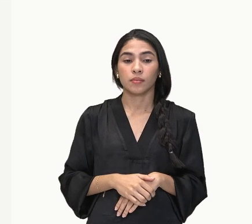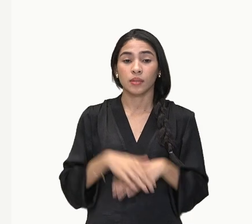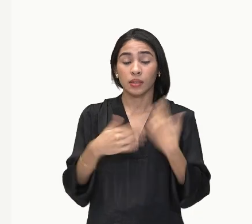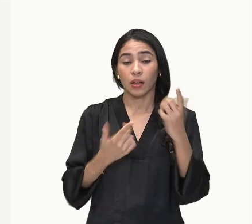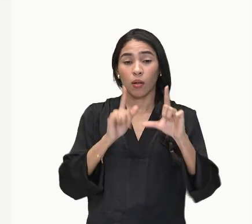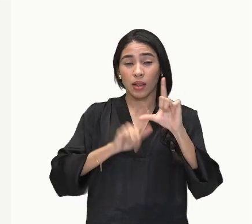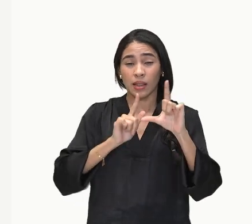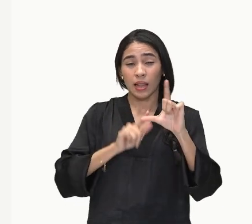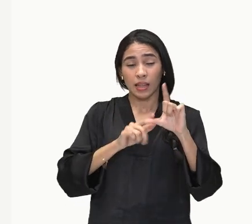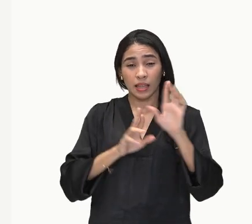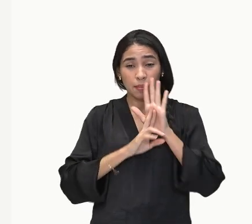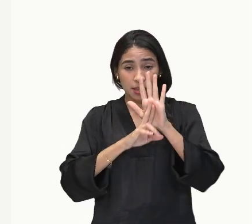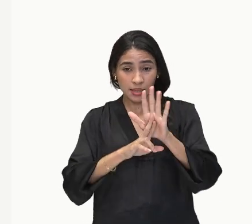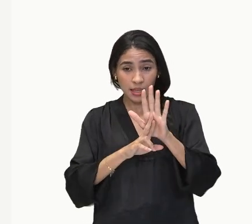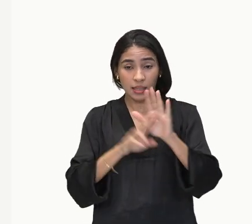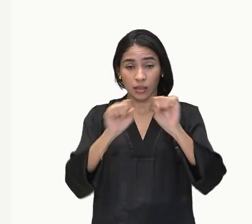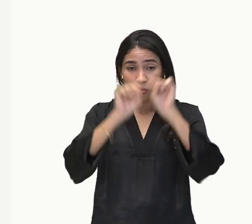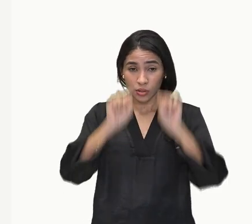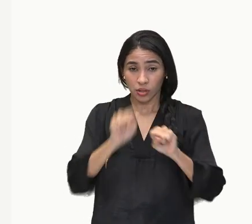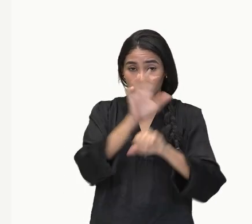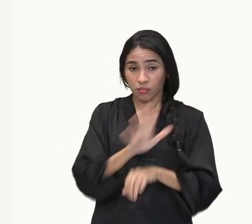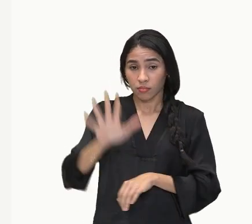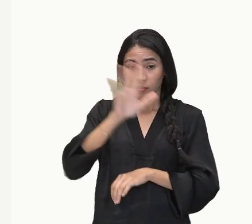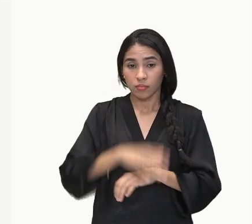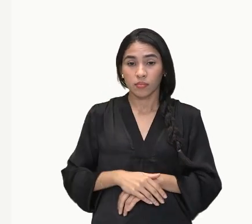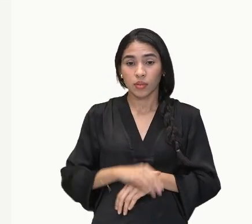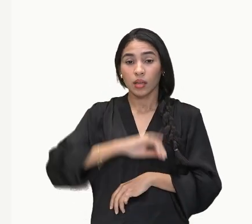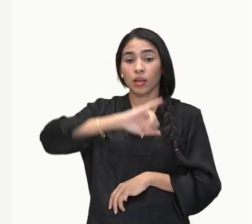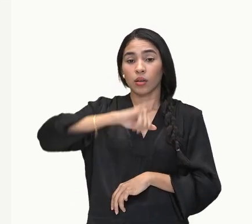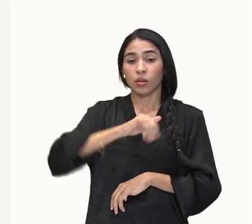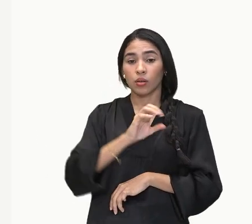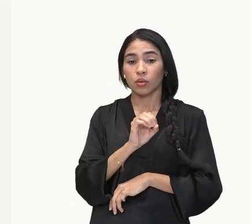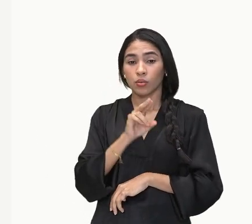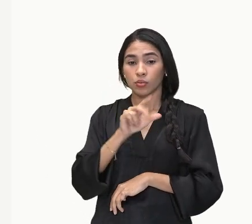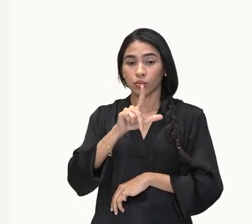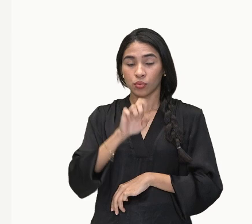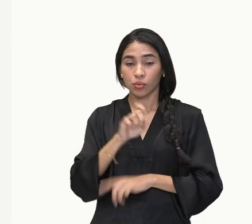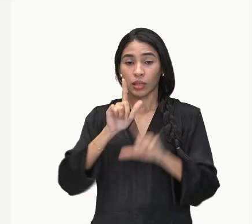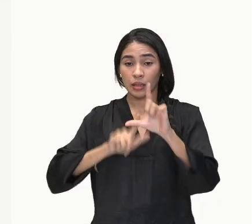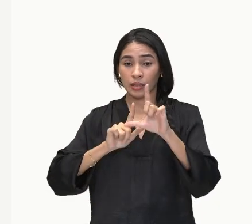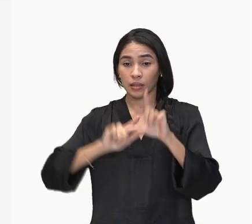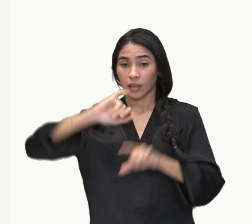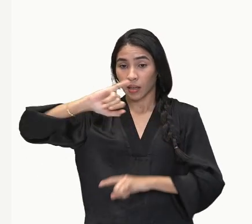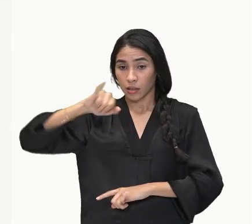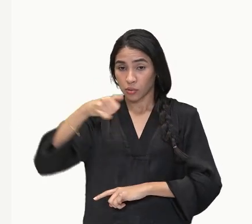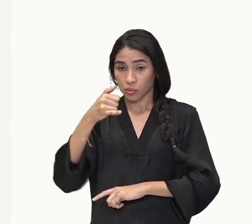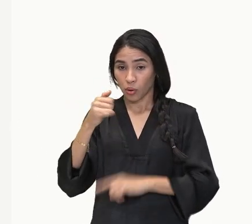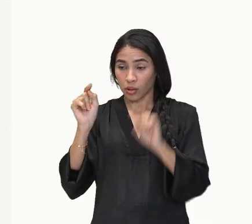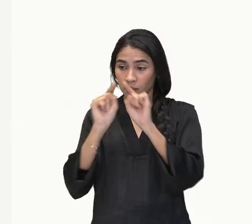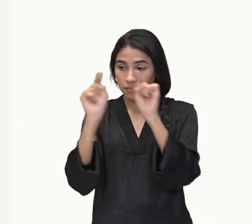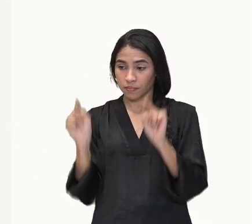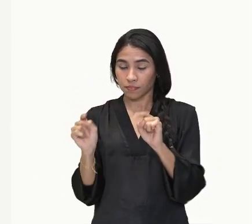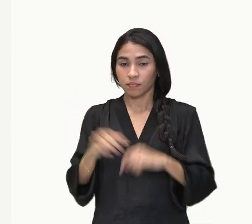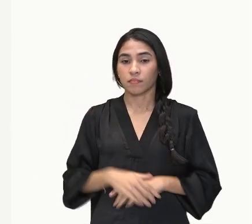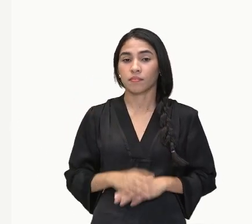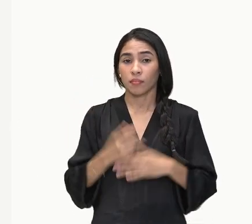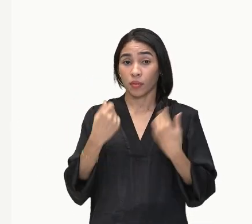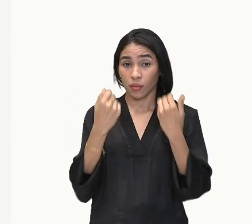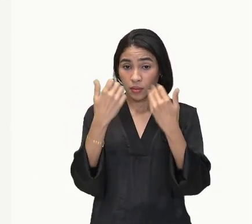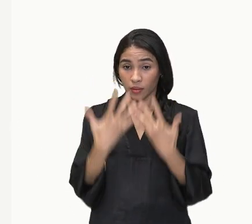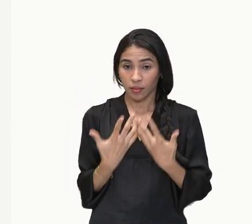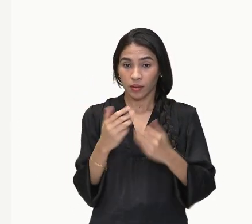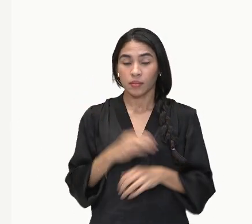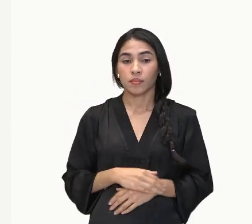sistema internacional, ela é medida em Joule, né, que tem essa letrinha J entre parênteses. Quando a gente fala ali da